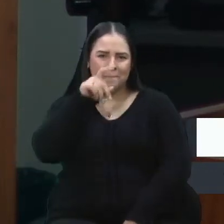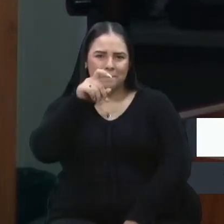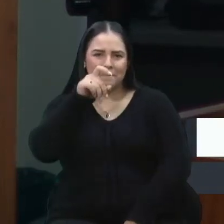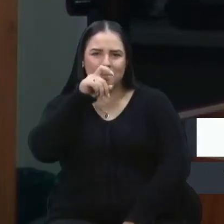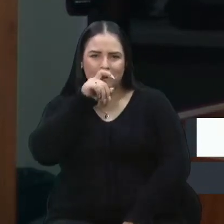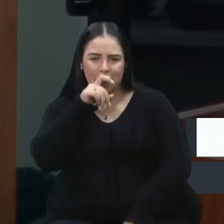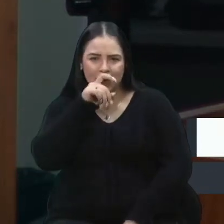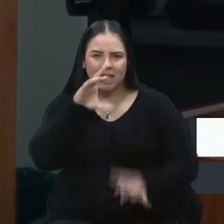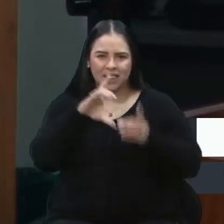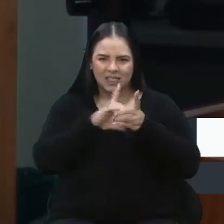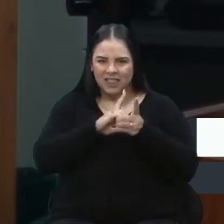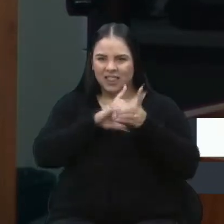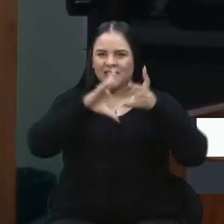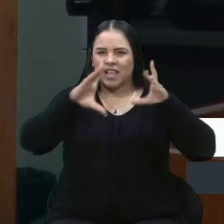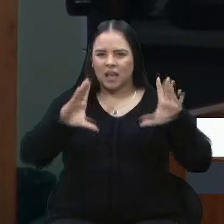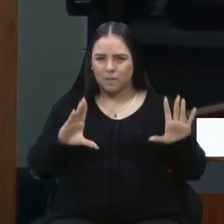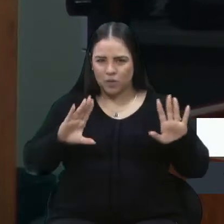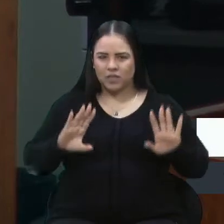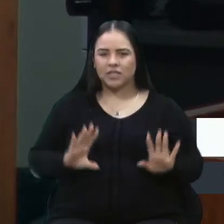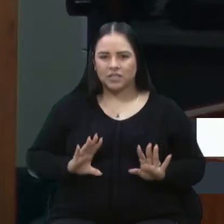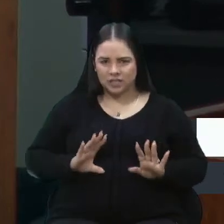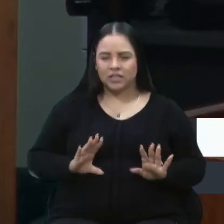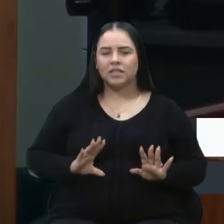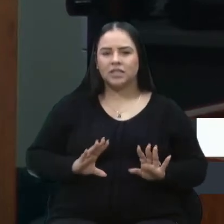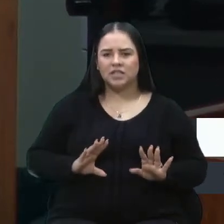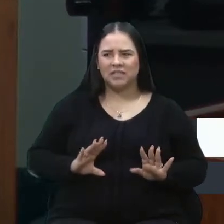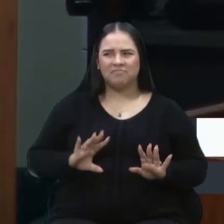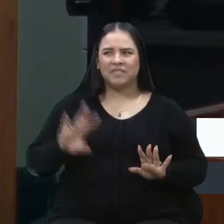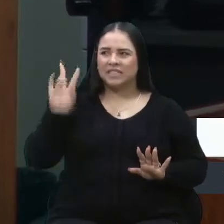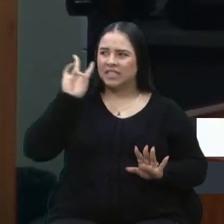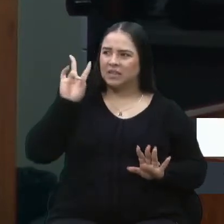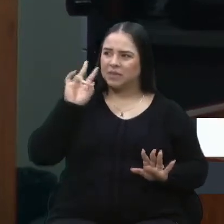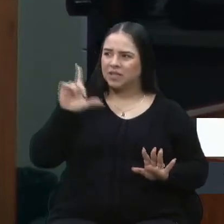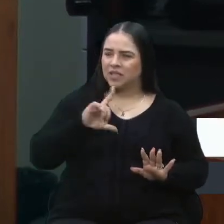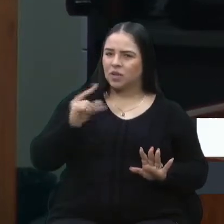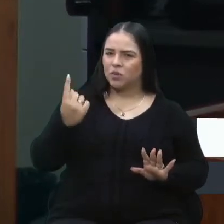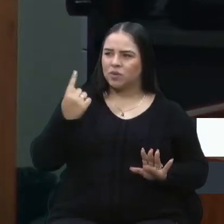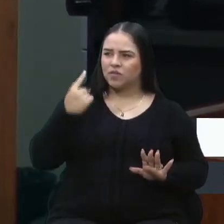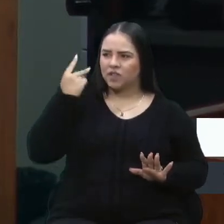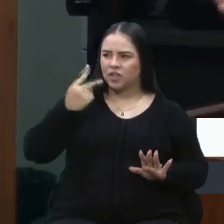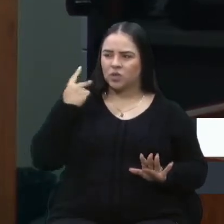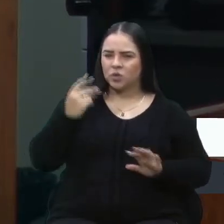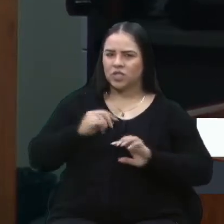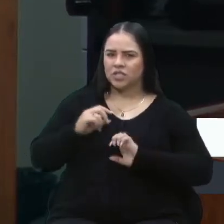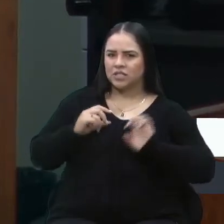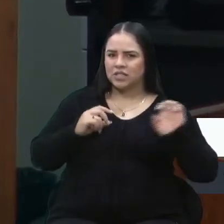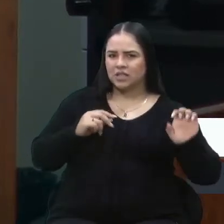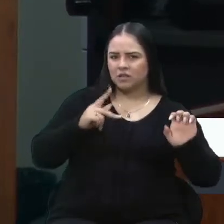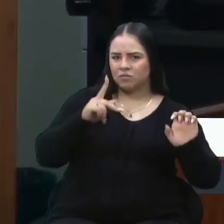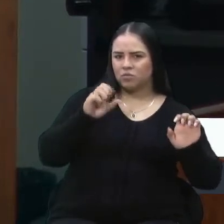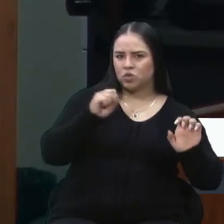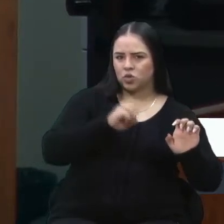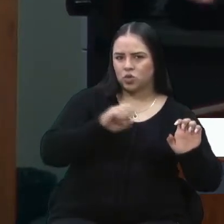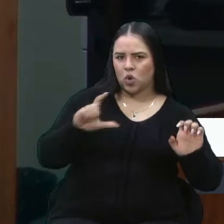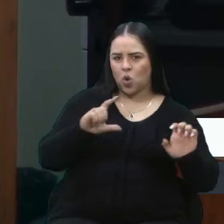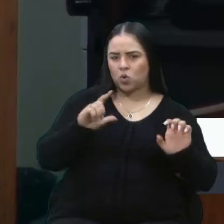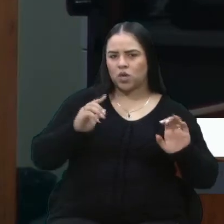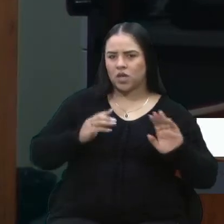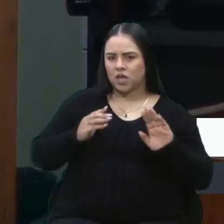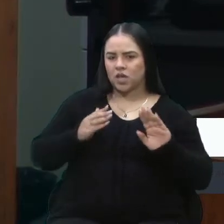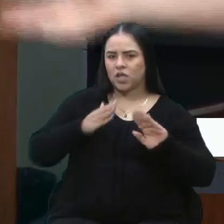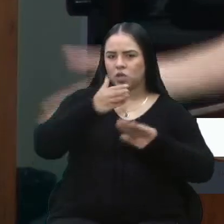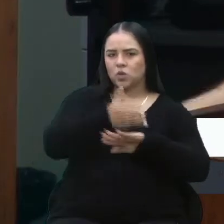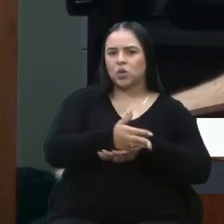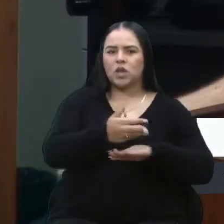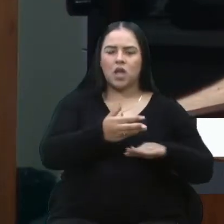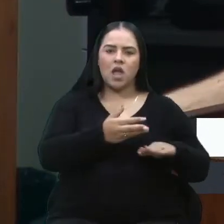pela democracia né que faz parte se não me falha a memória uma vereadora de Esquerda do PSOL entrou na justiça essa Associação